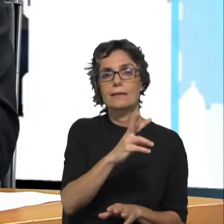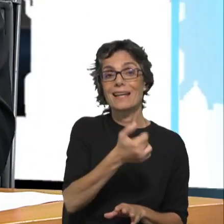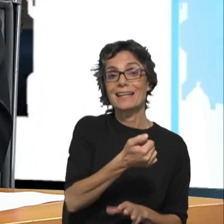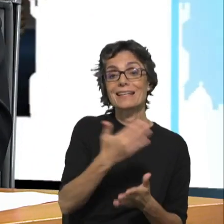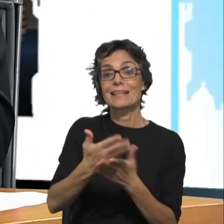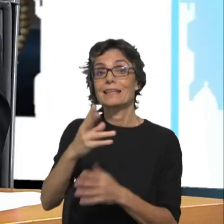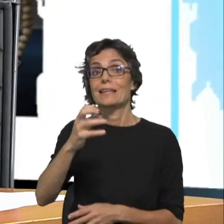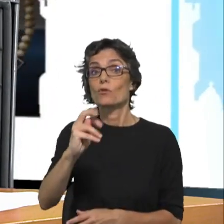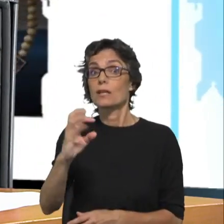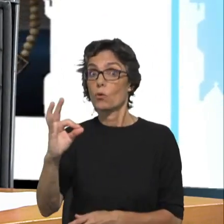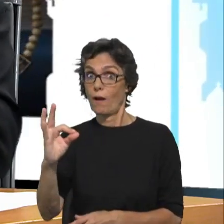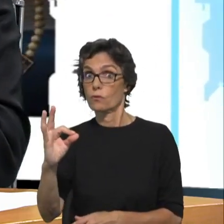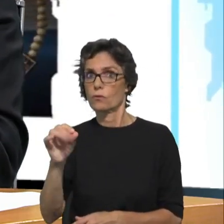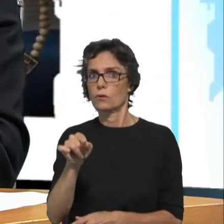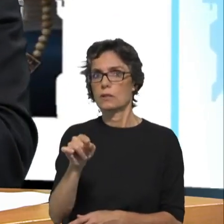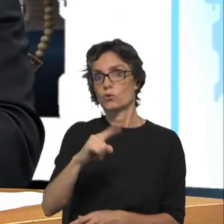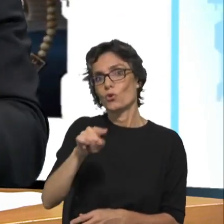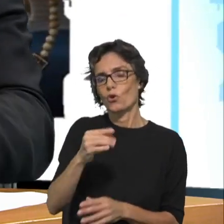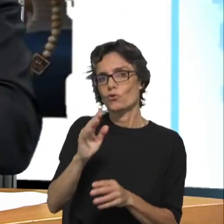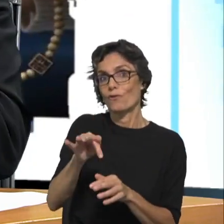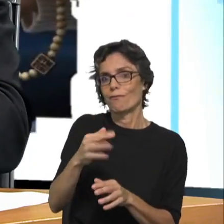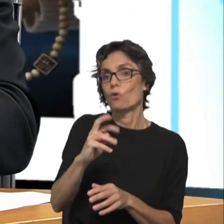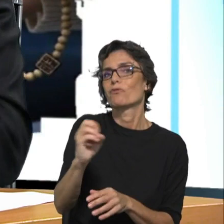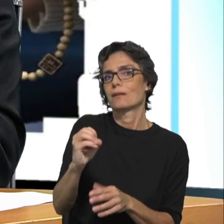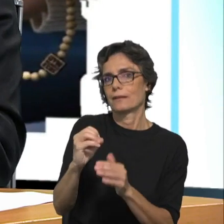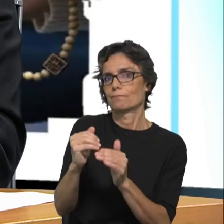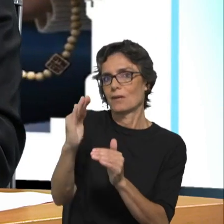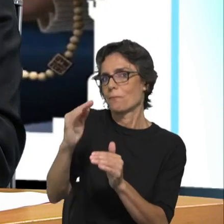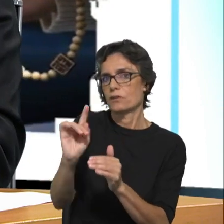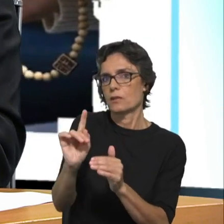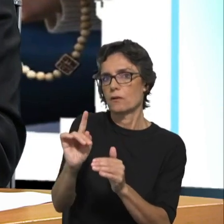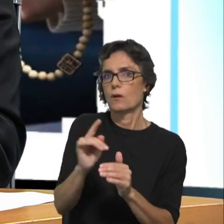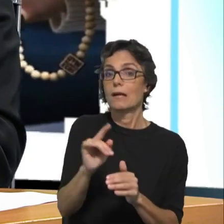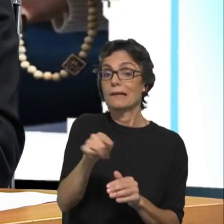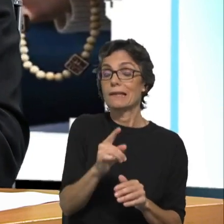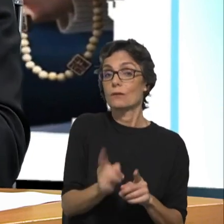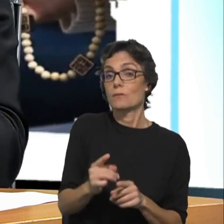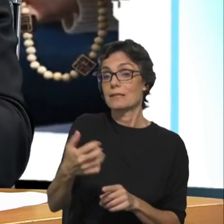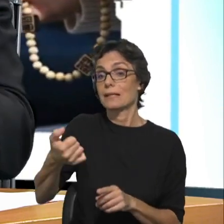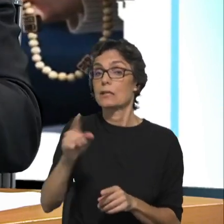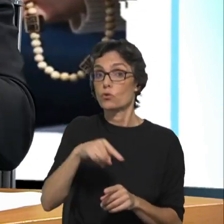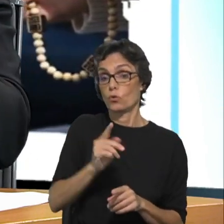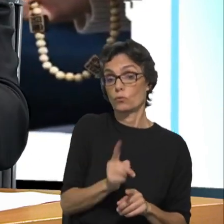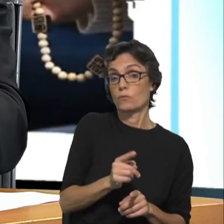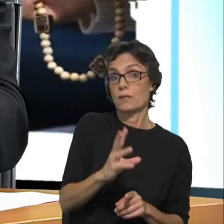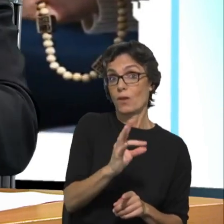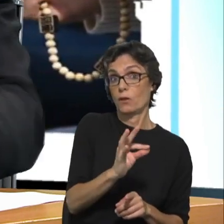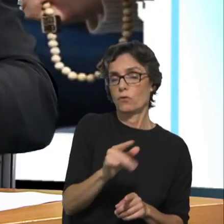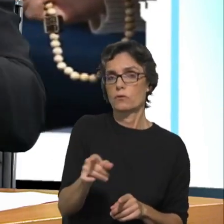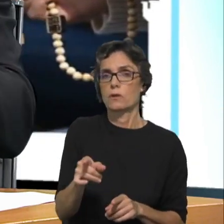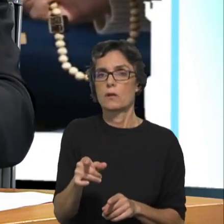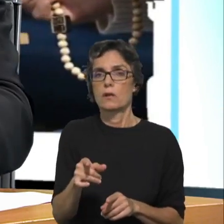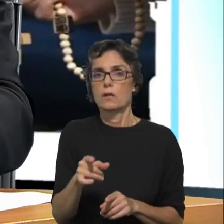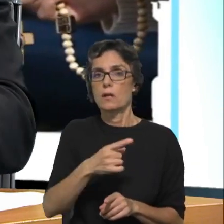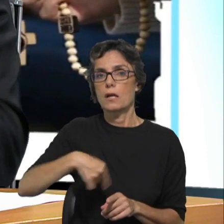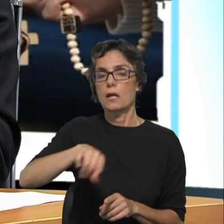aqui os 34 não é exatamente nós acabamos nos 30 e começa aos 15, nós começamos aos 14, mas que também aponta neste sentido, da